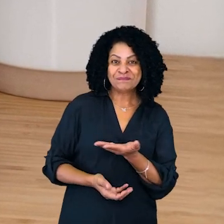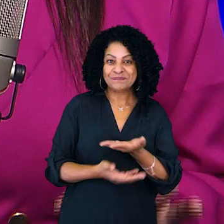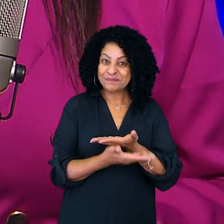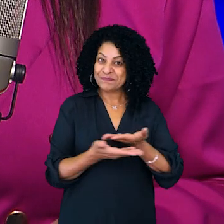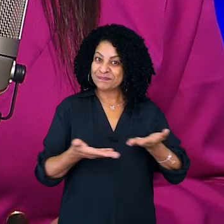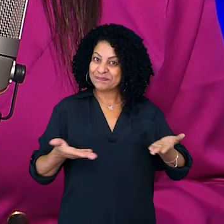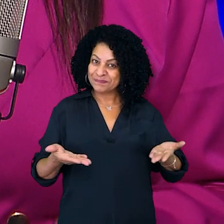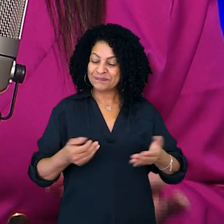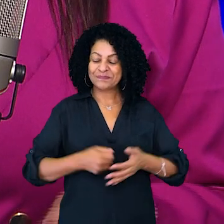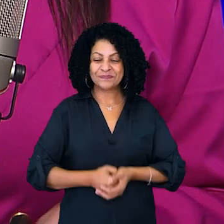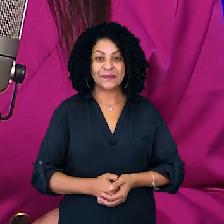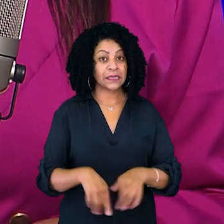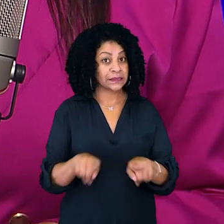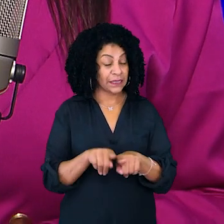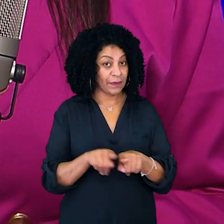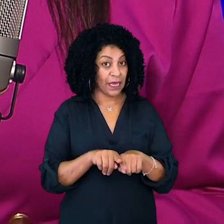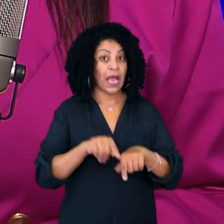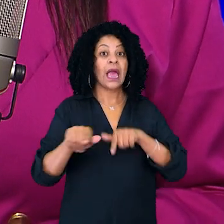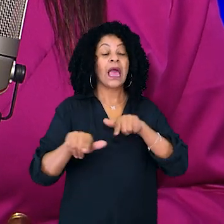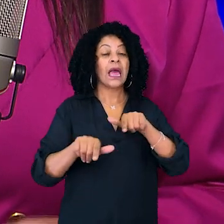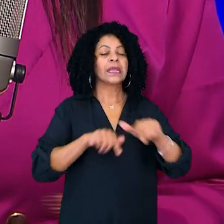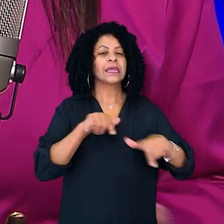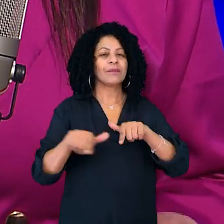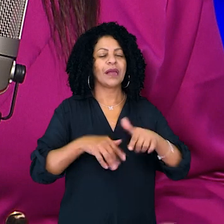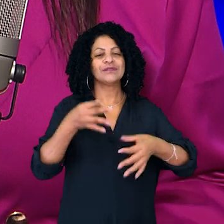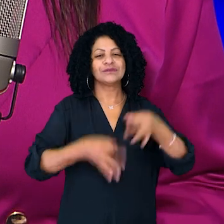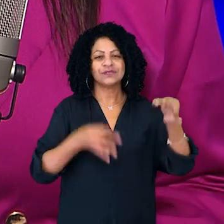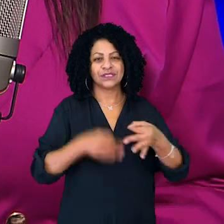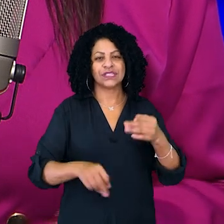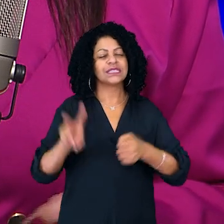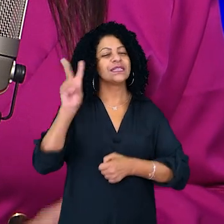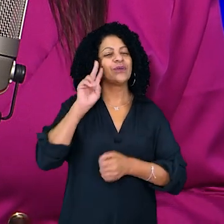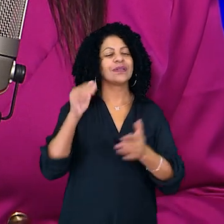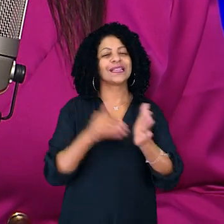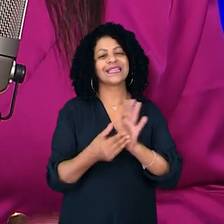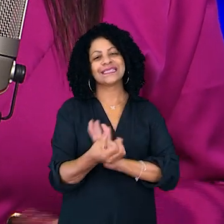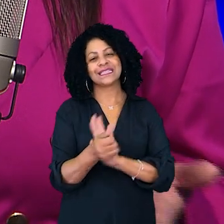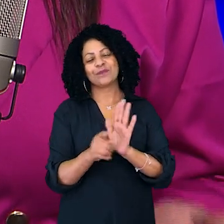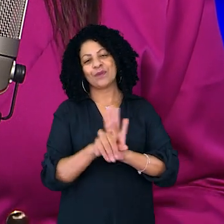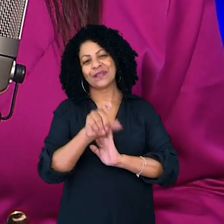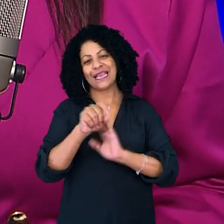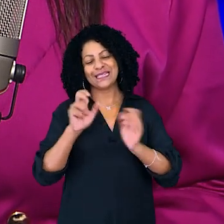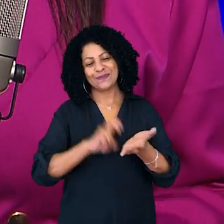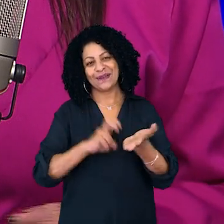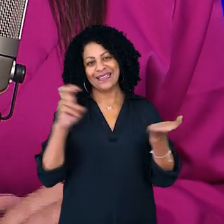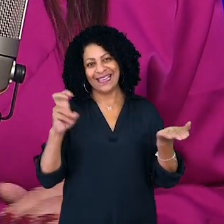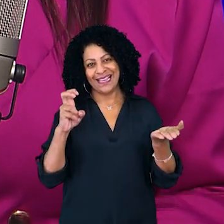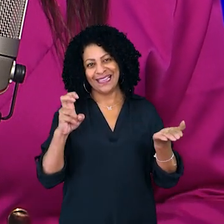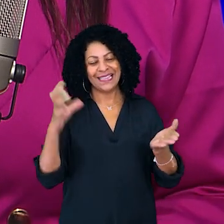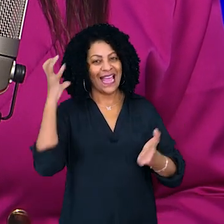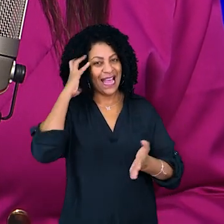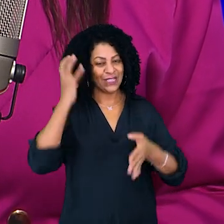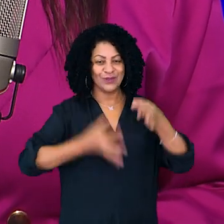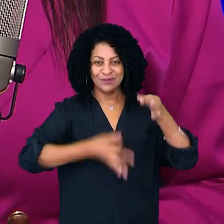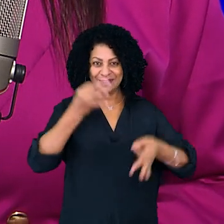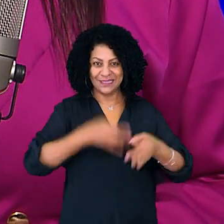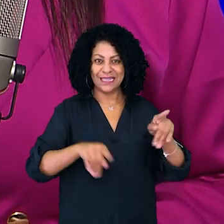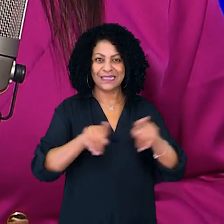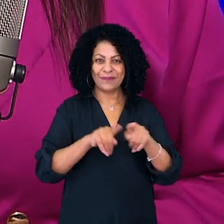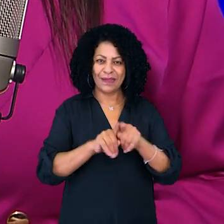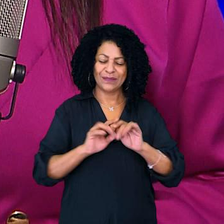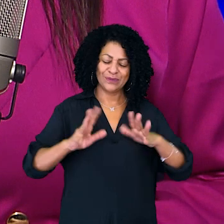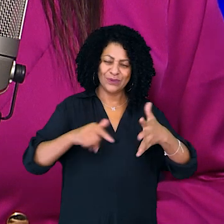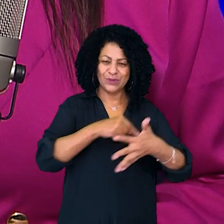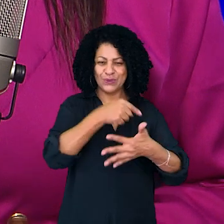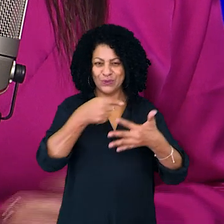crtv@tst.jus.br. Relembrando, o Trabalho e Justiça vai ao ar de segunda a sexta-feira, às 10 horas da manhã, na Rádio Justiça. Todas as edições do